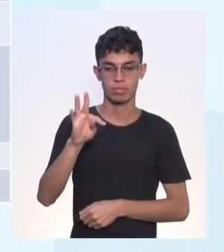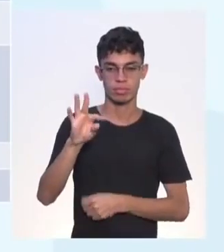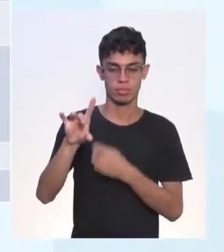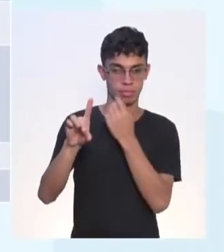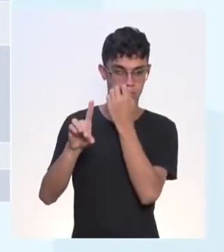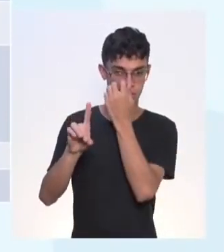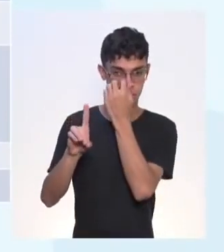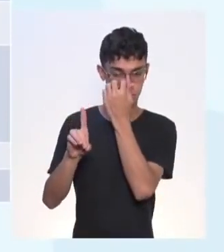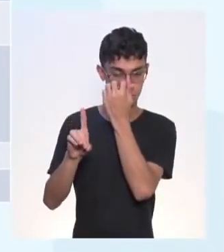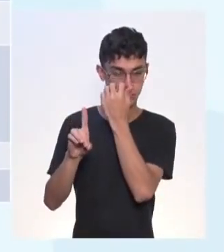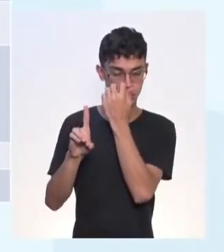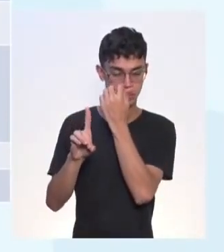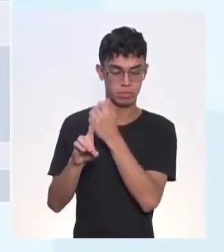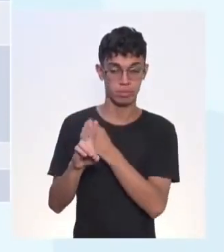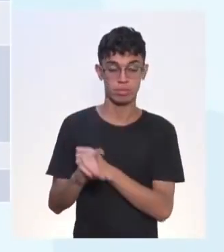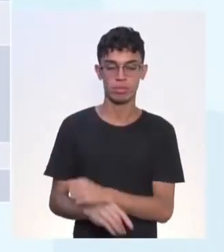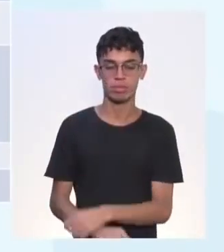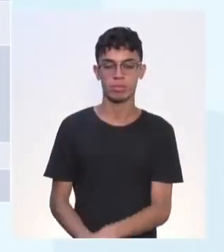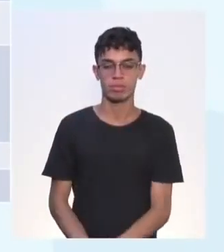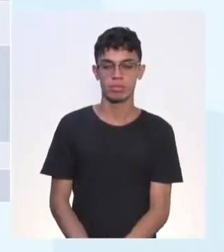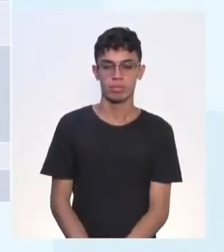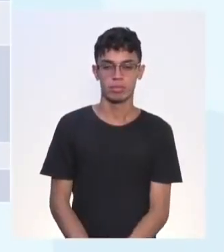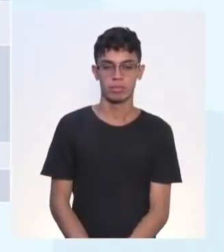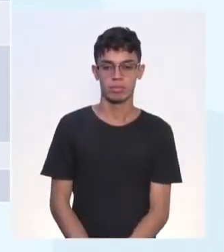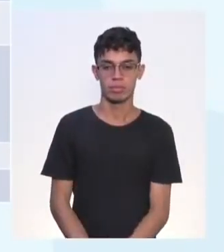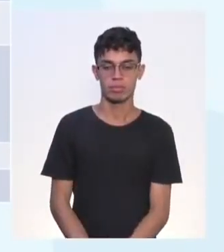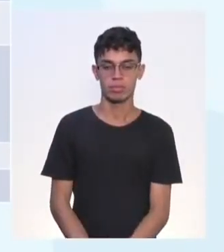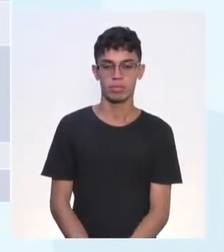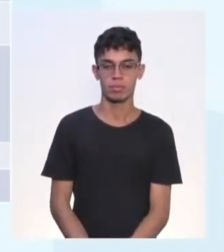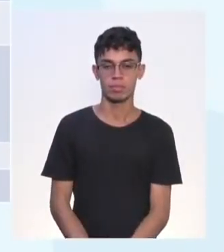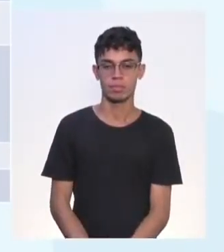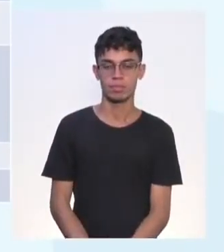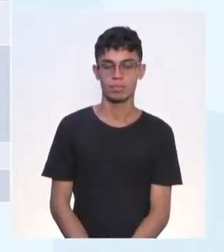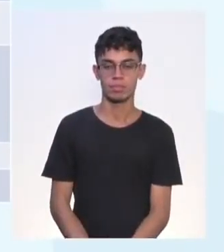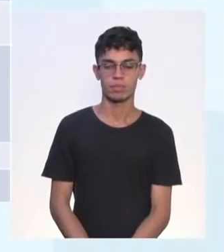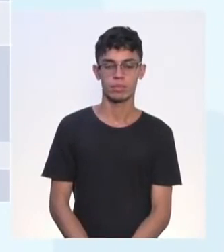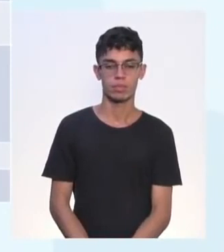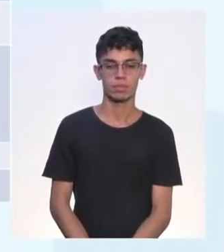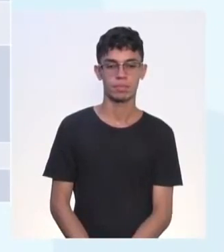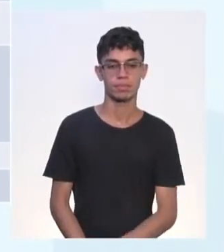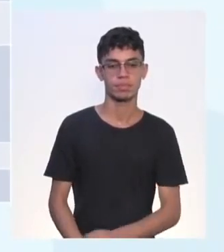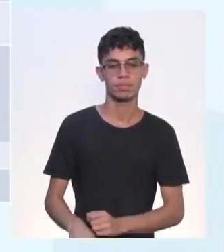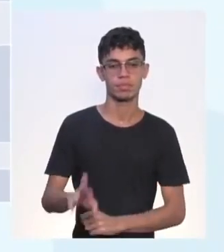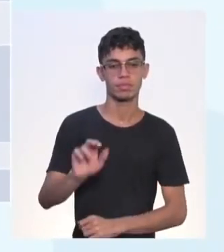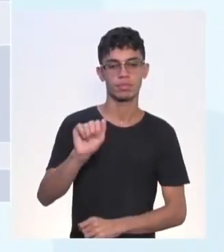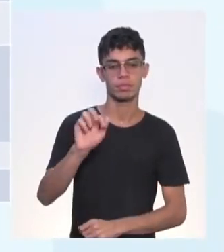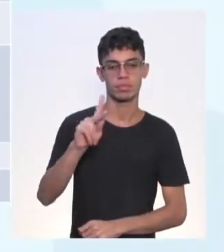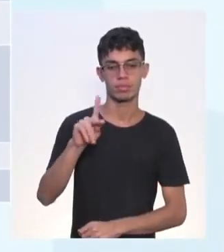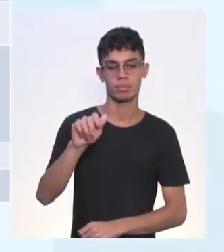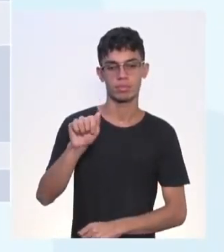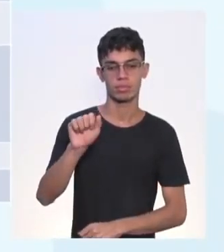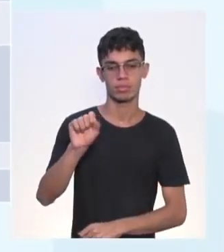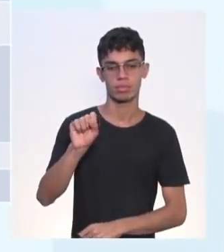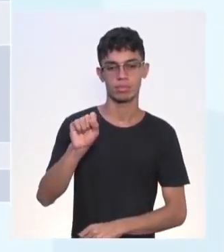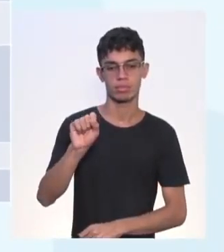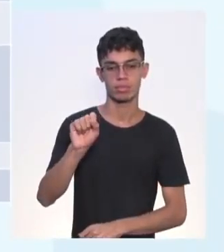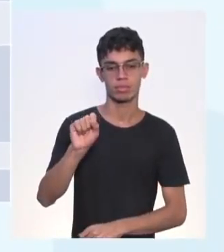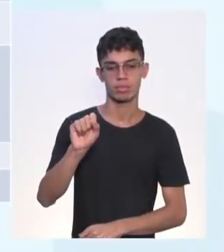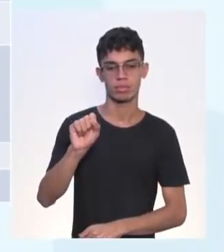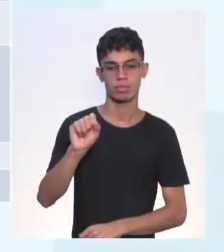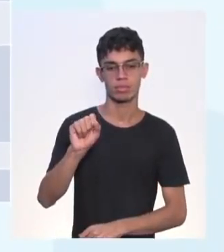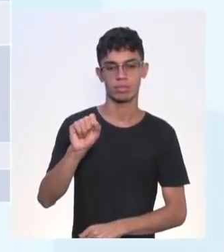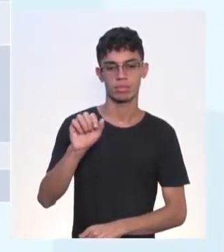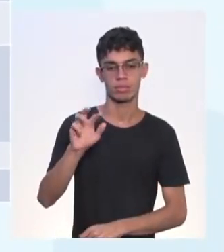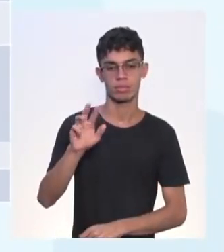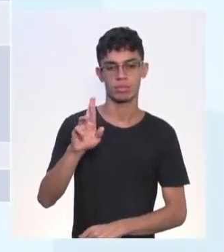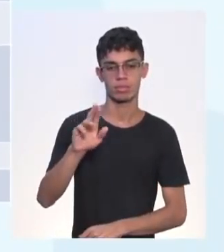uma nuvem, o céu. Beleza. Uma rapazola atravessa. No texto era um rapazola, aí